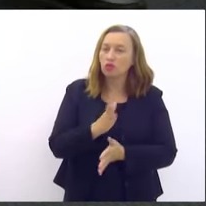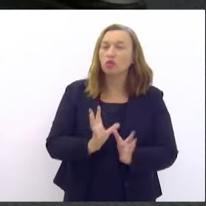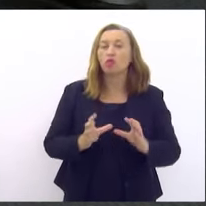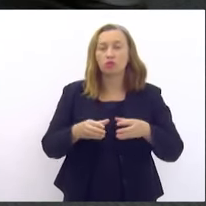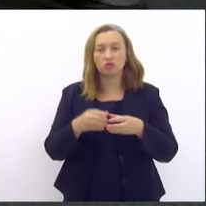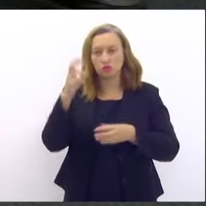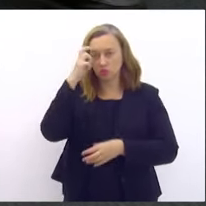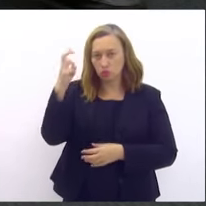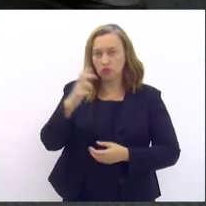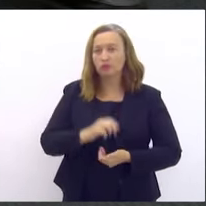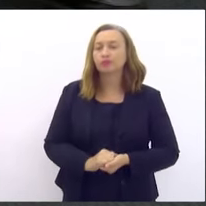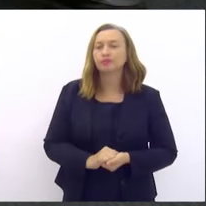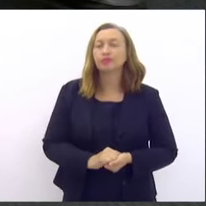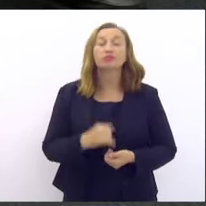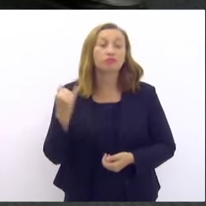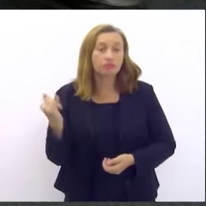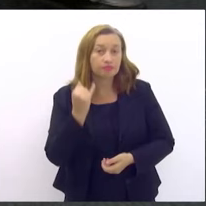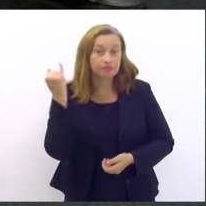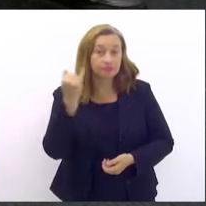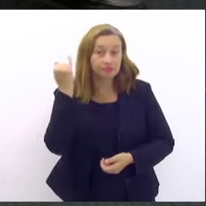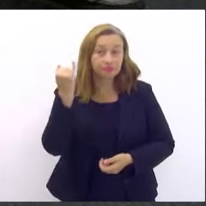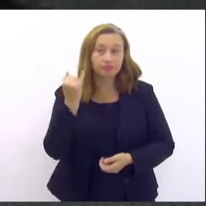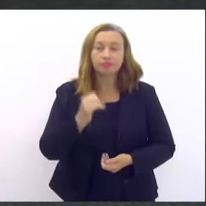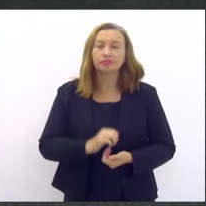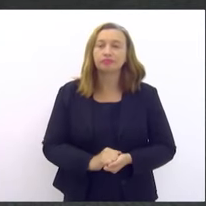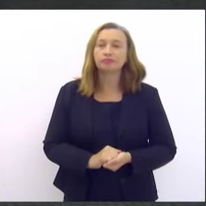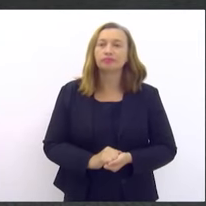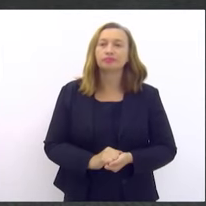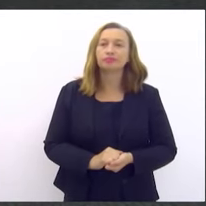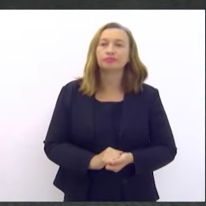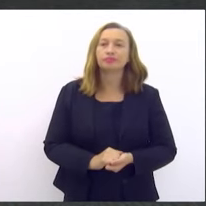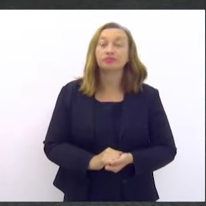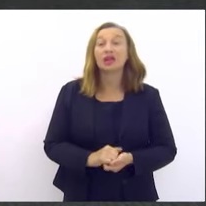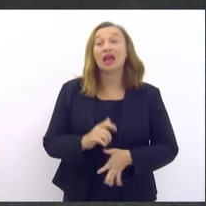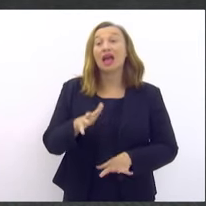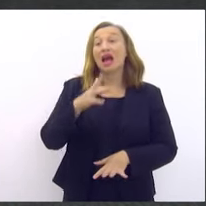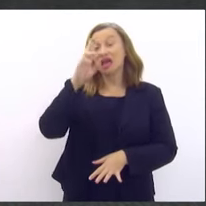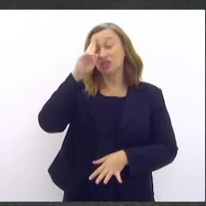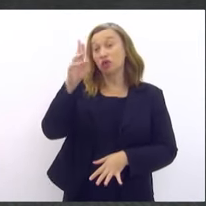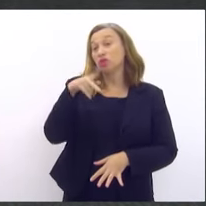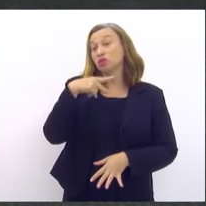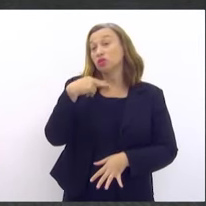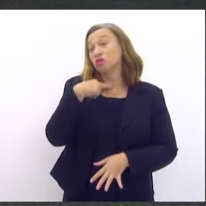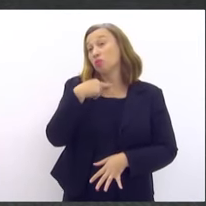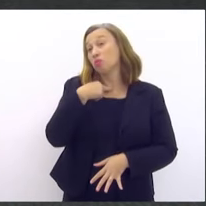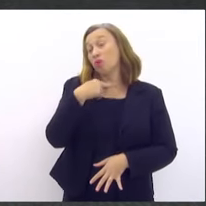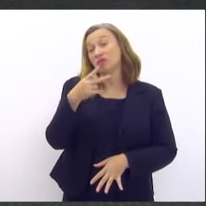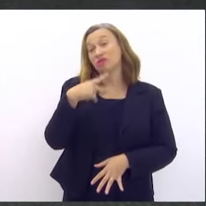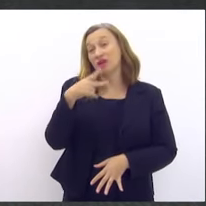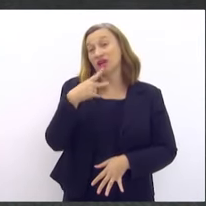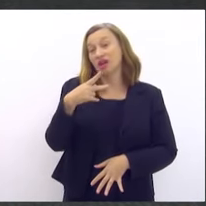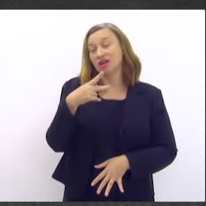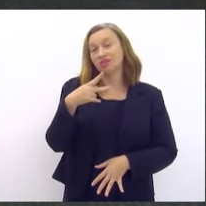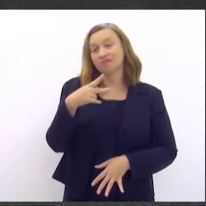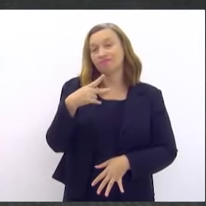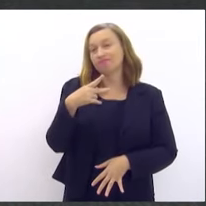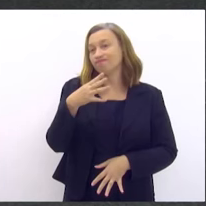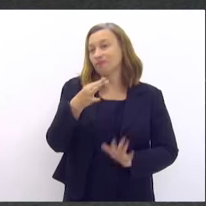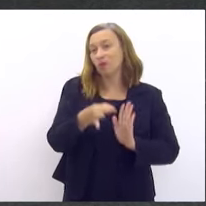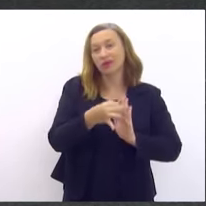de Cultura muito importante a gente deputada a senhora é autora coautora e aí não pode dar o